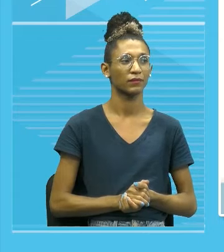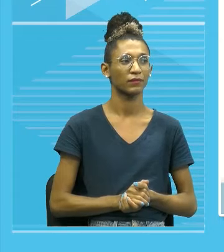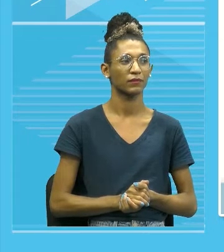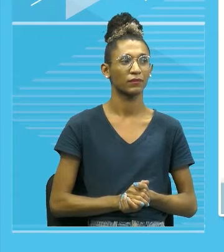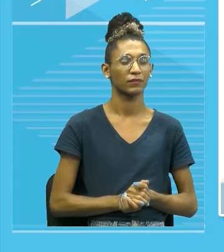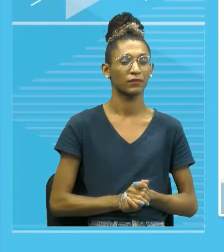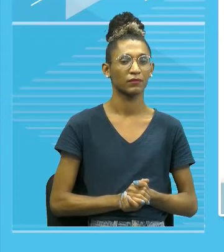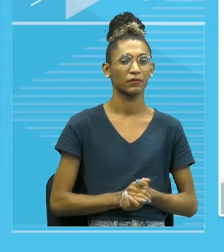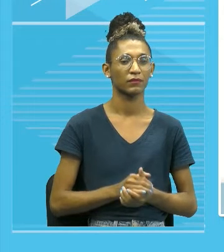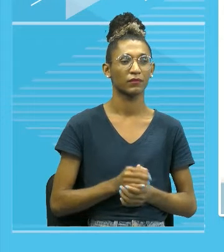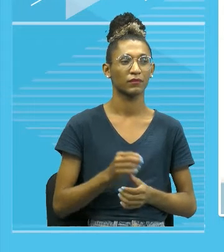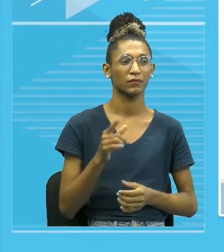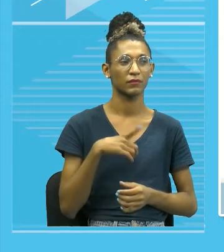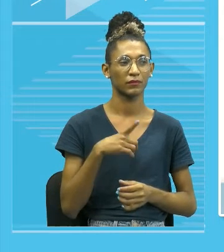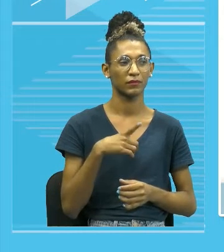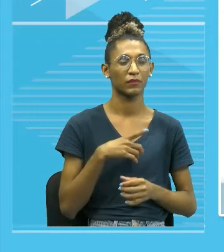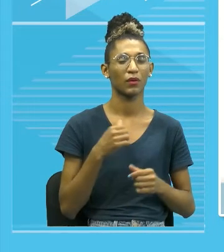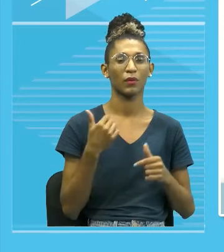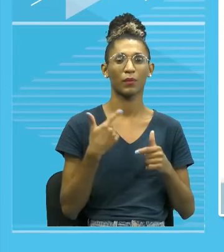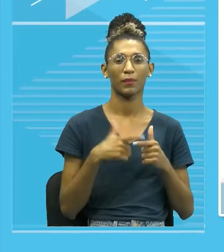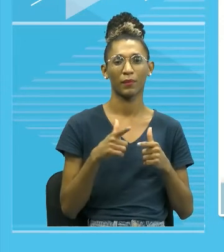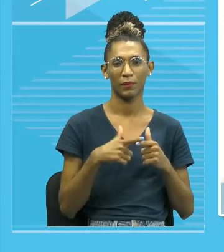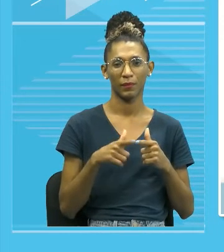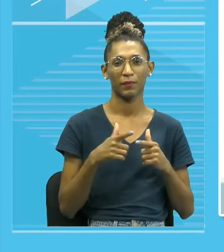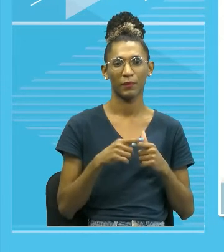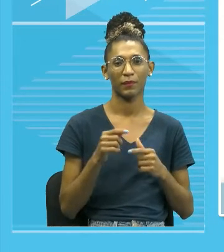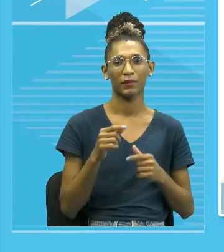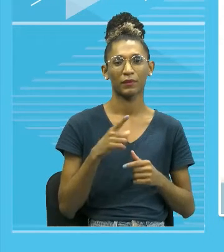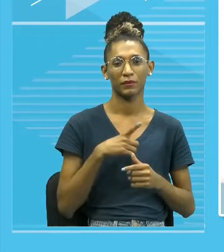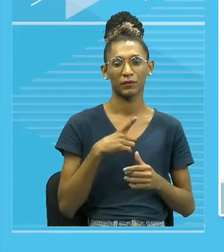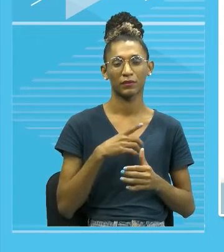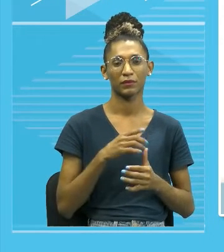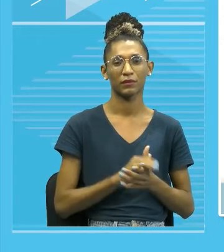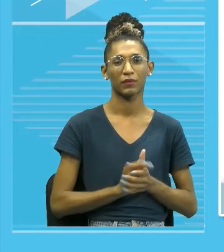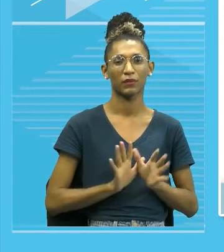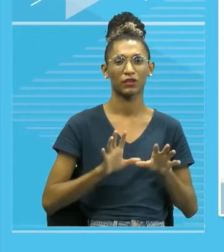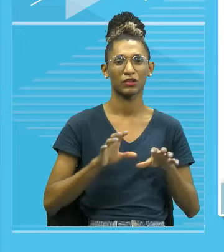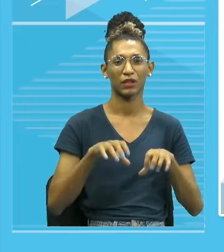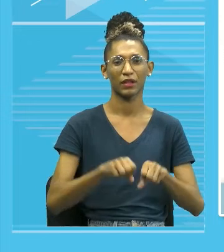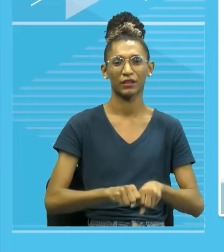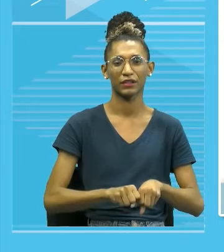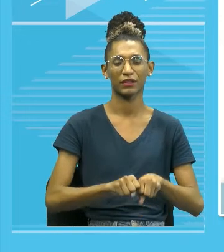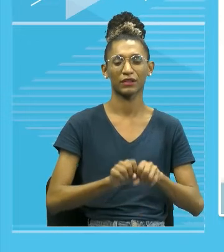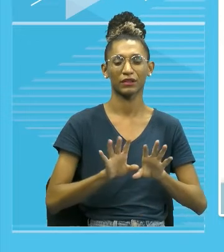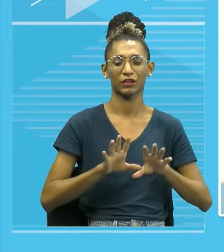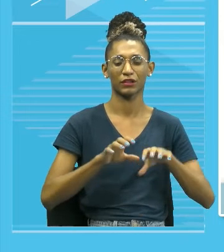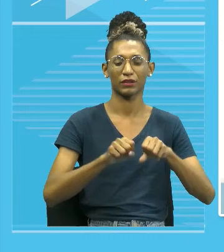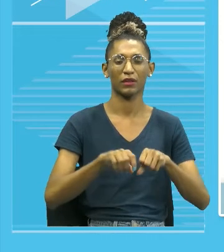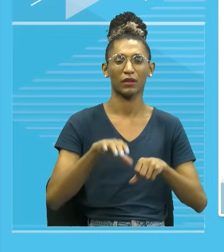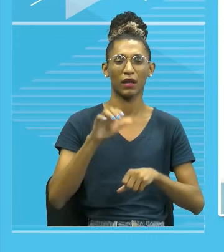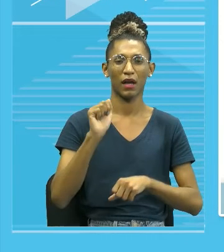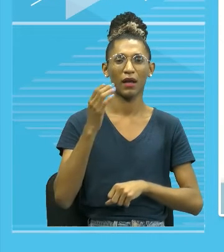tinha um conflito desses aí era algo assim Assaí eu era Bacuri eu lembro dessas